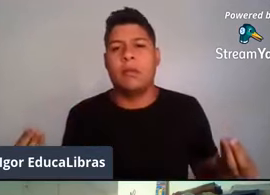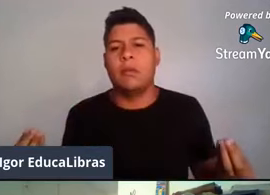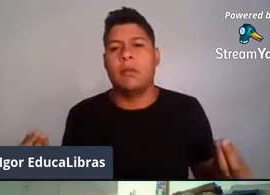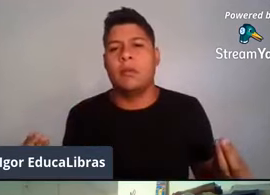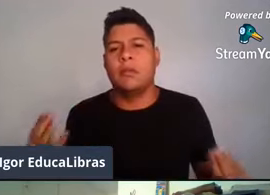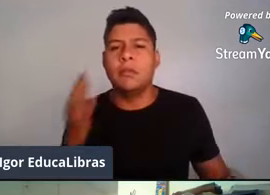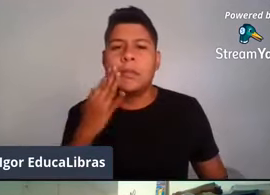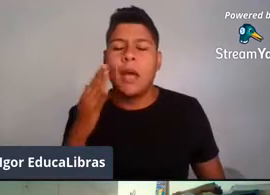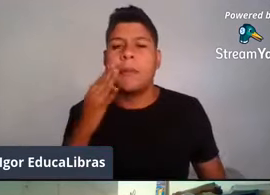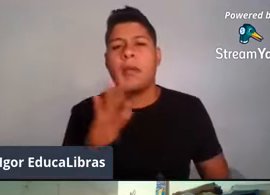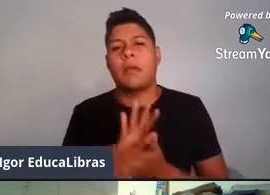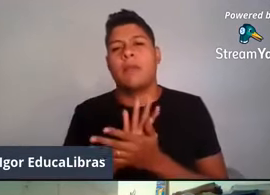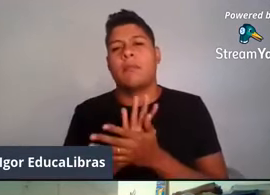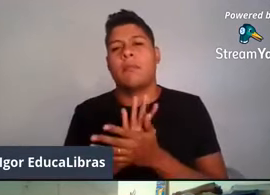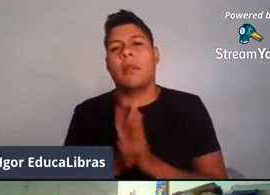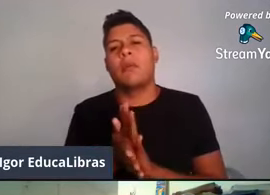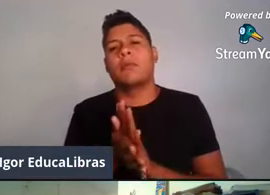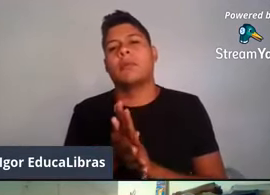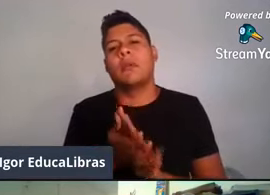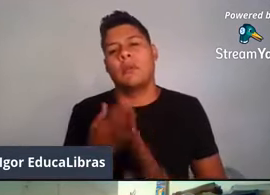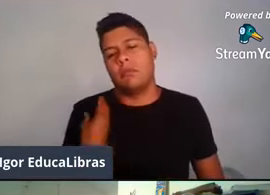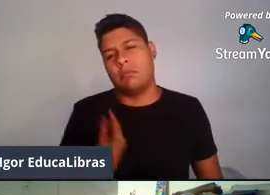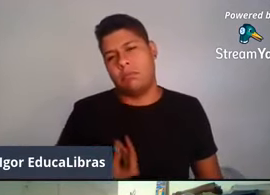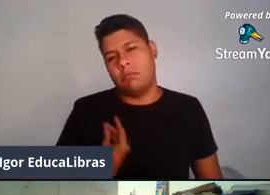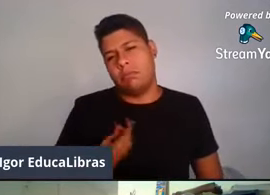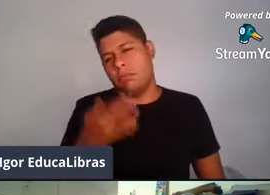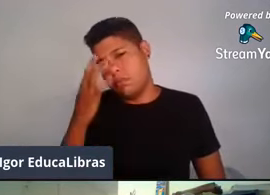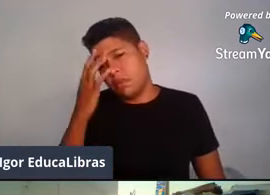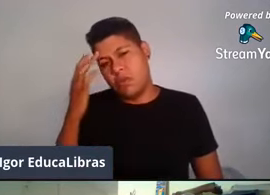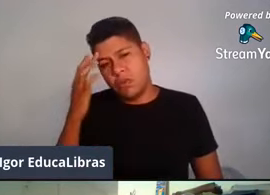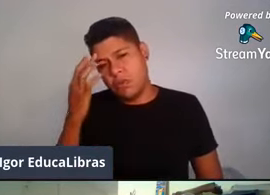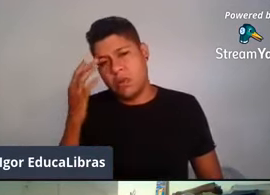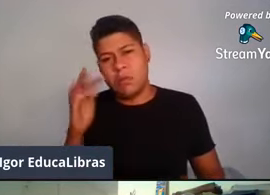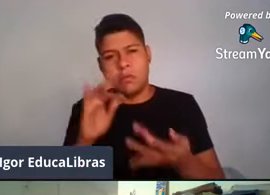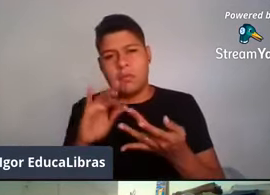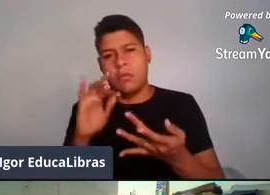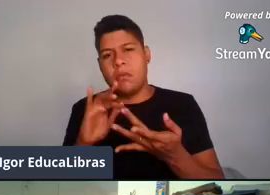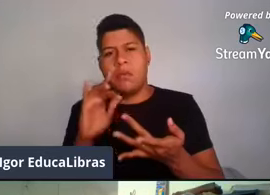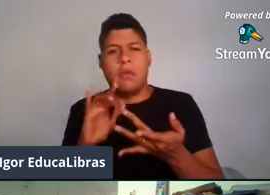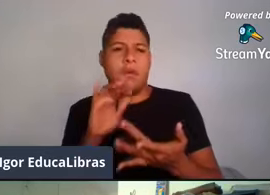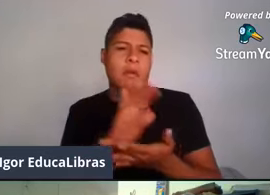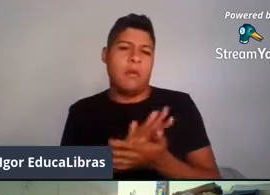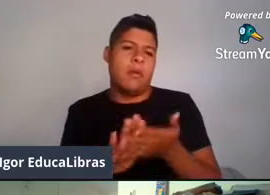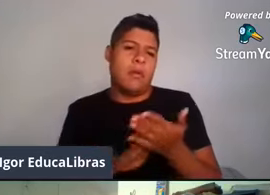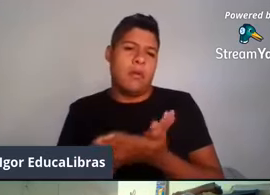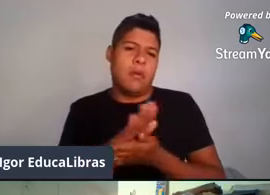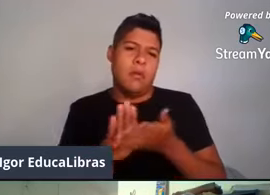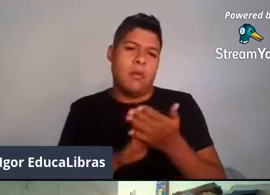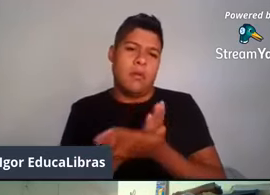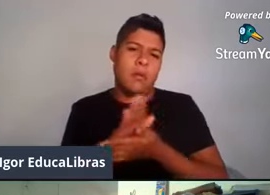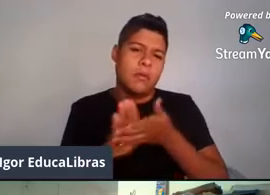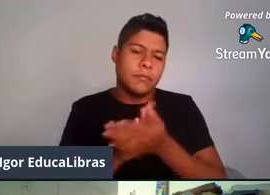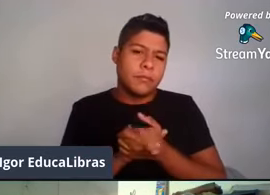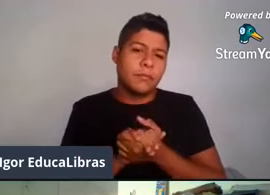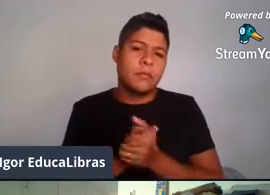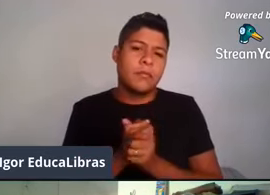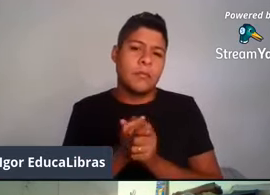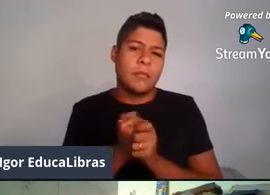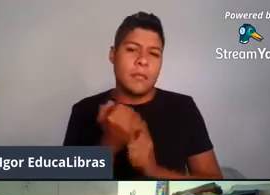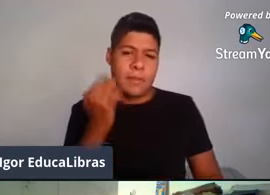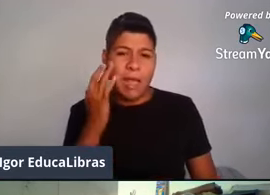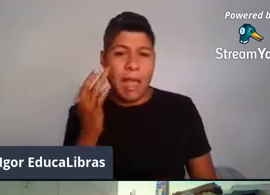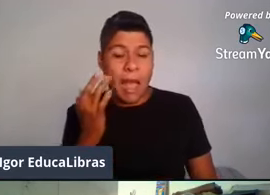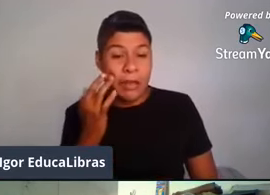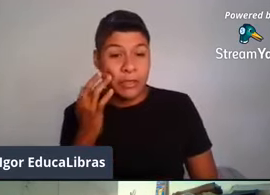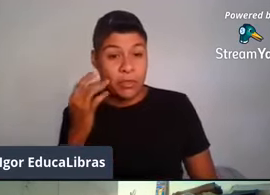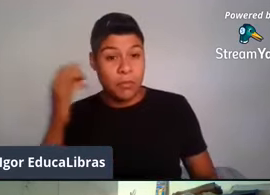o preconceito que existe com as pessoas ainda por não conviver, né? Então, eu acho que essa sua